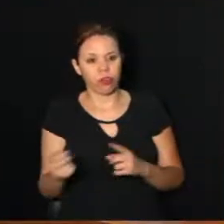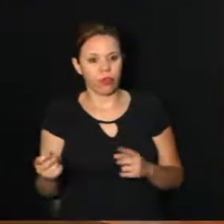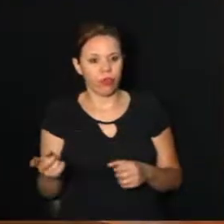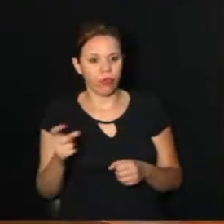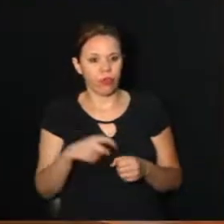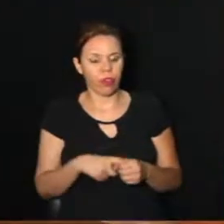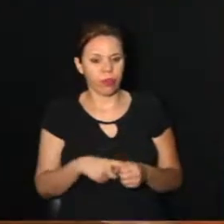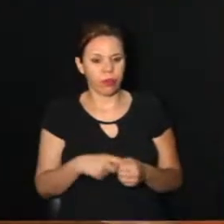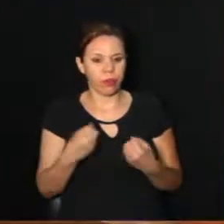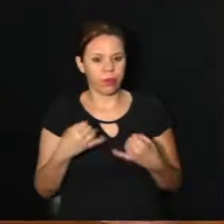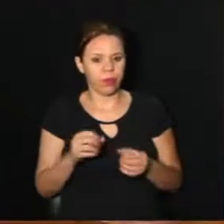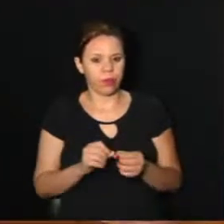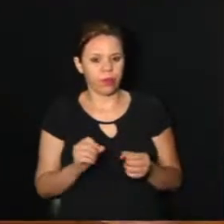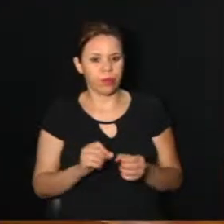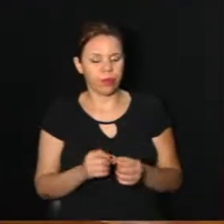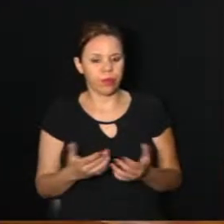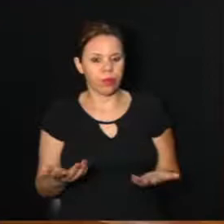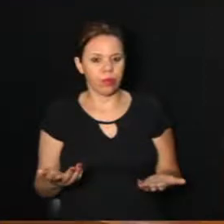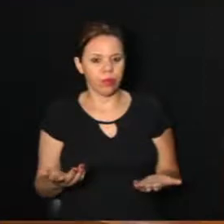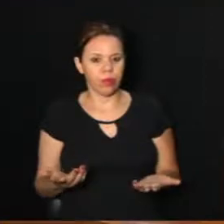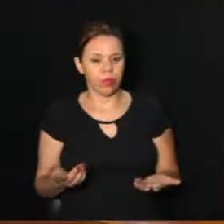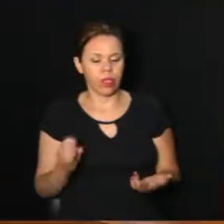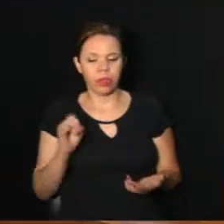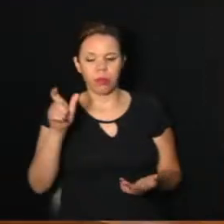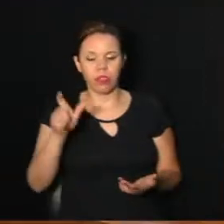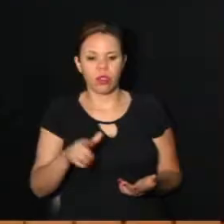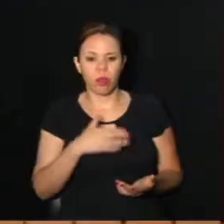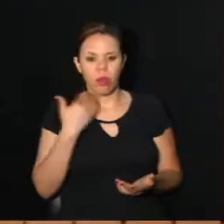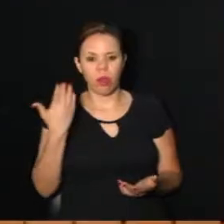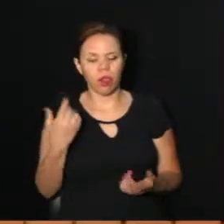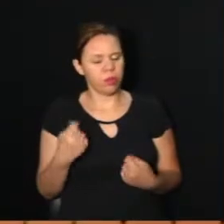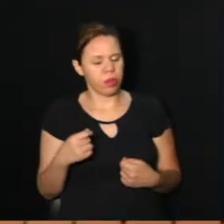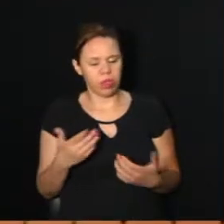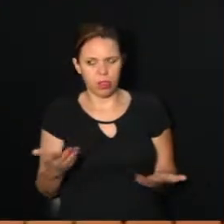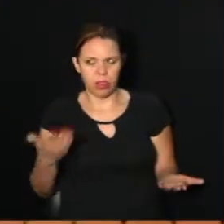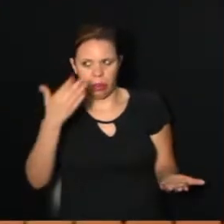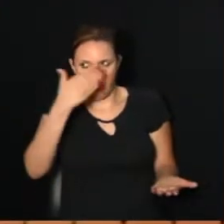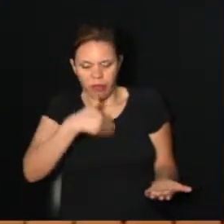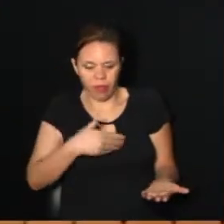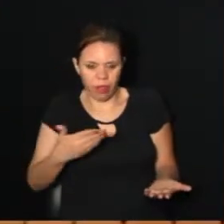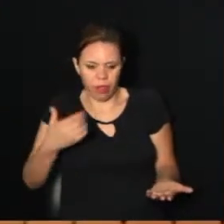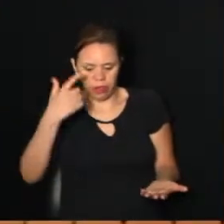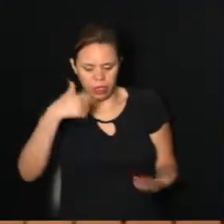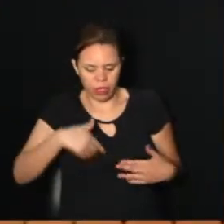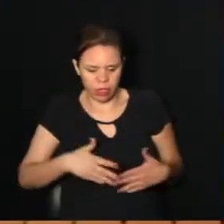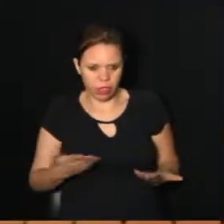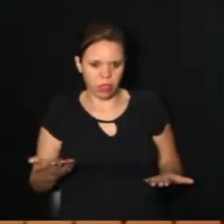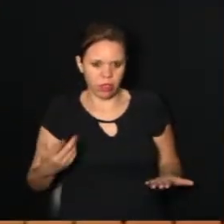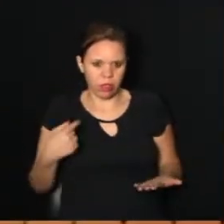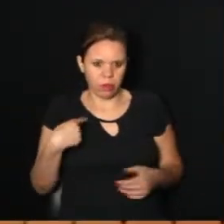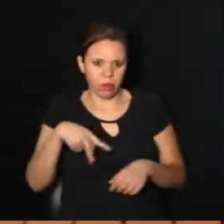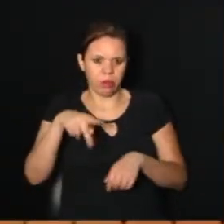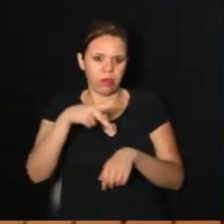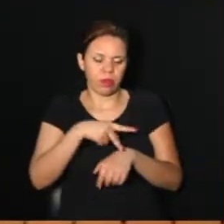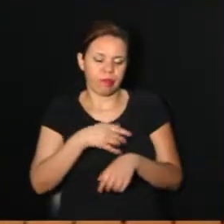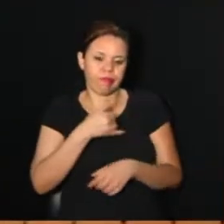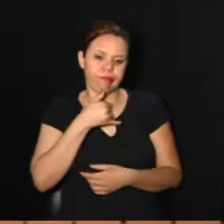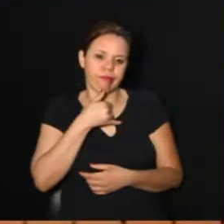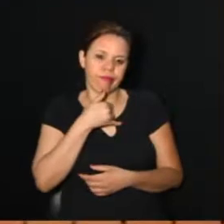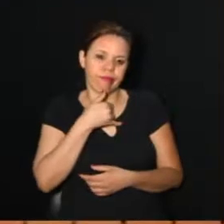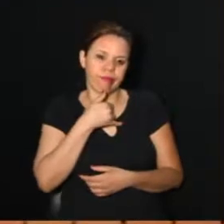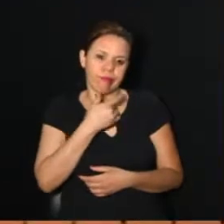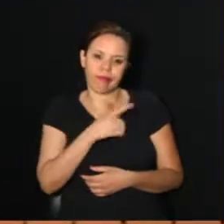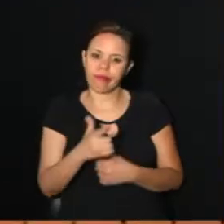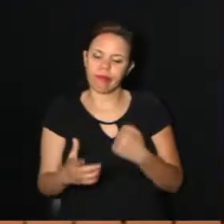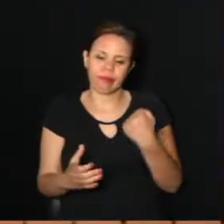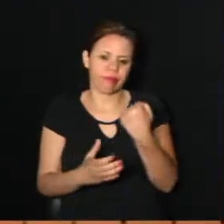e você fica fazendo. Né? No caso de óbito, não, você está dispensado. Tá? Então, nós somos mesmo, né, o país, infelizmente, pela